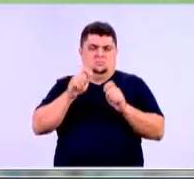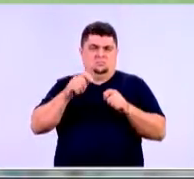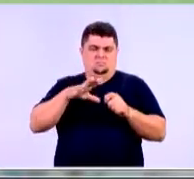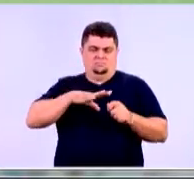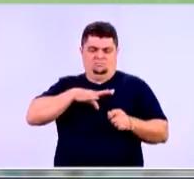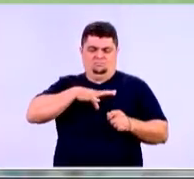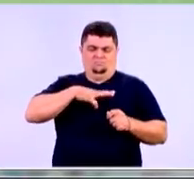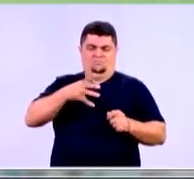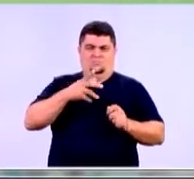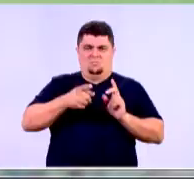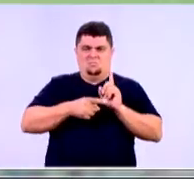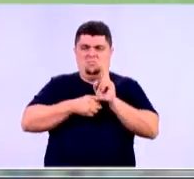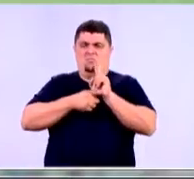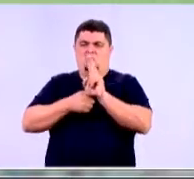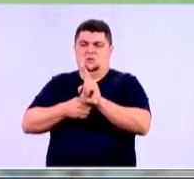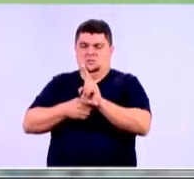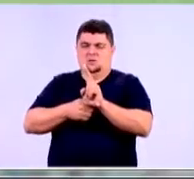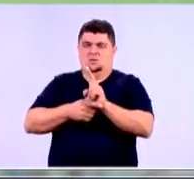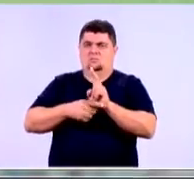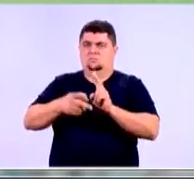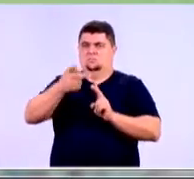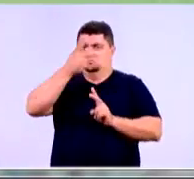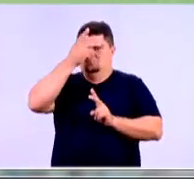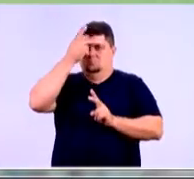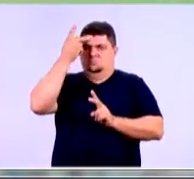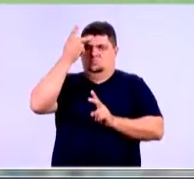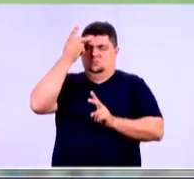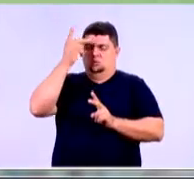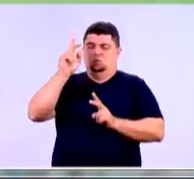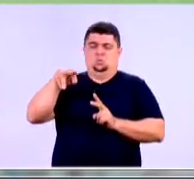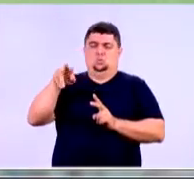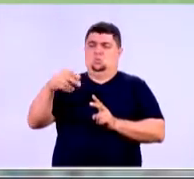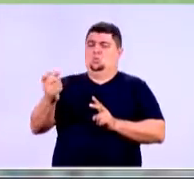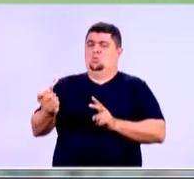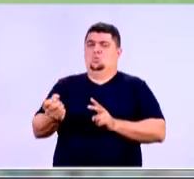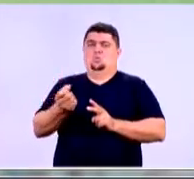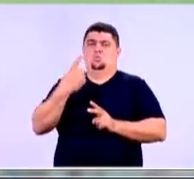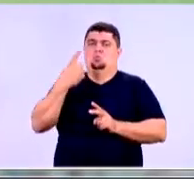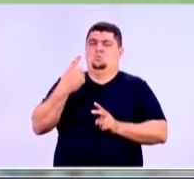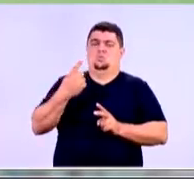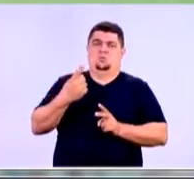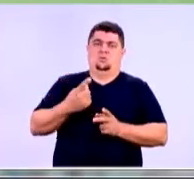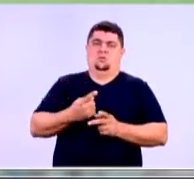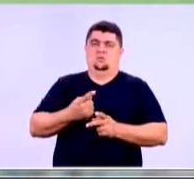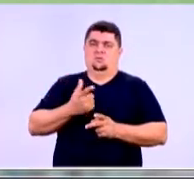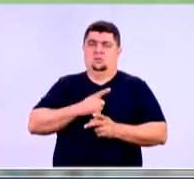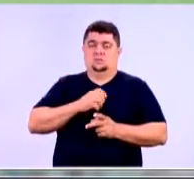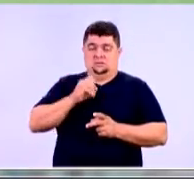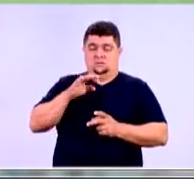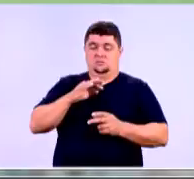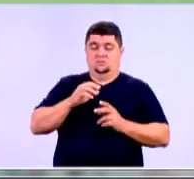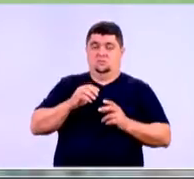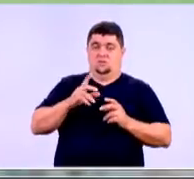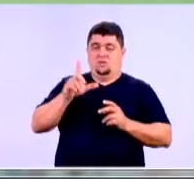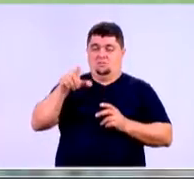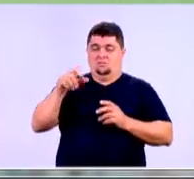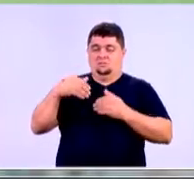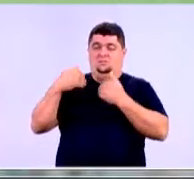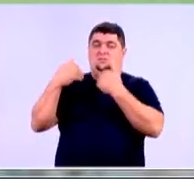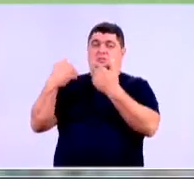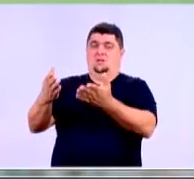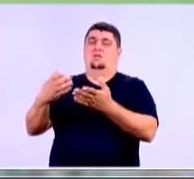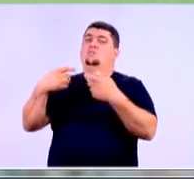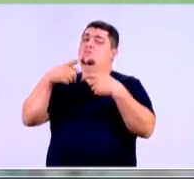disposto a emprestá-lo para pessoas estranhas? Ao dar crédito a seus clientes,